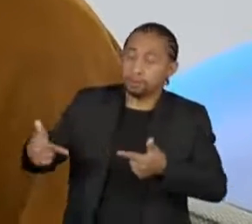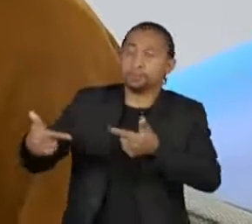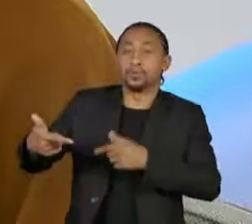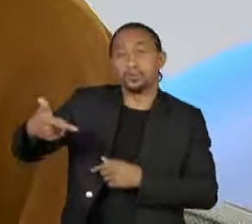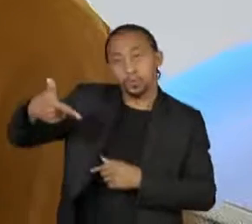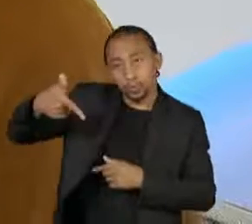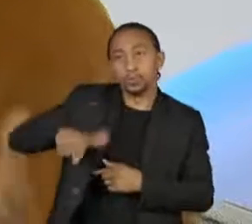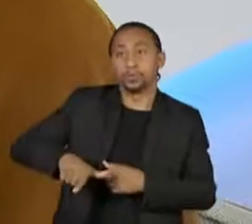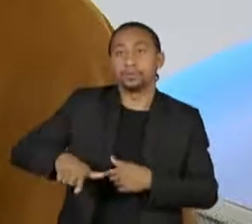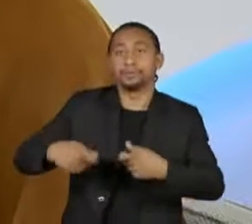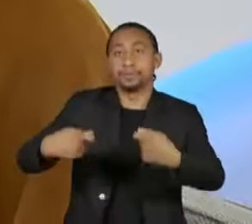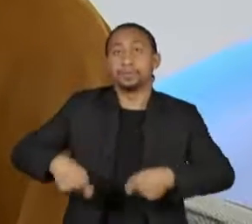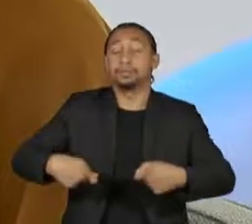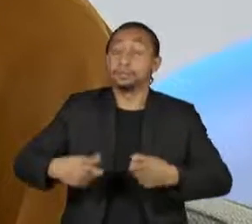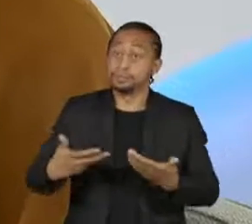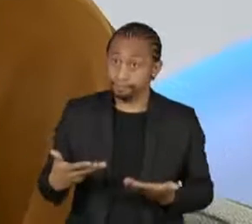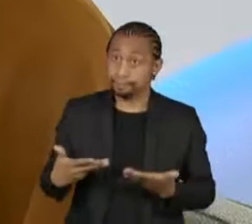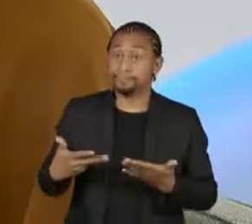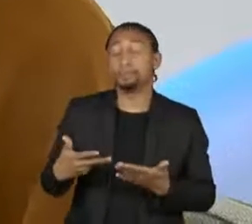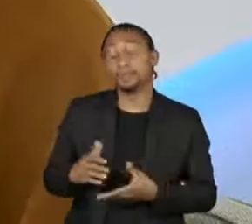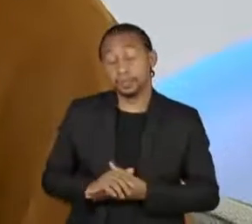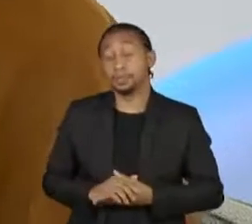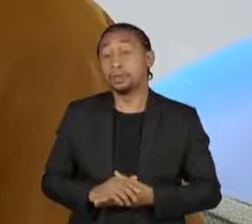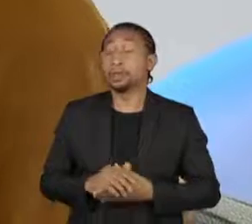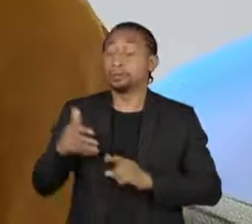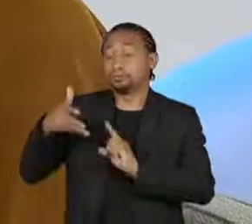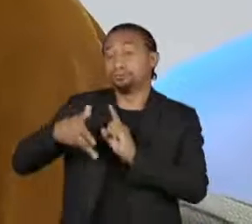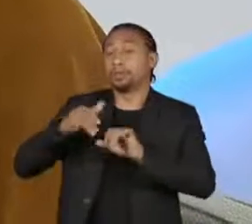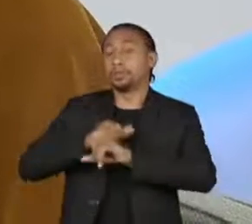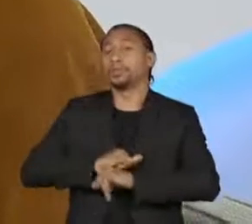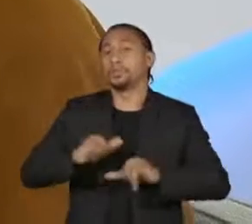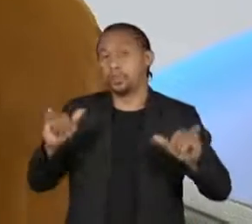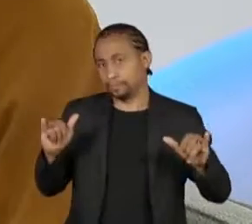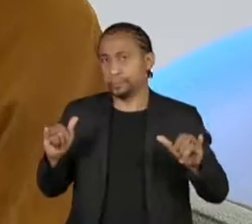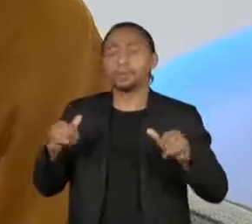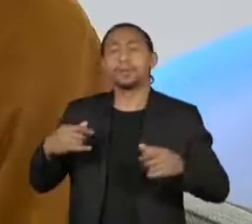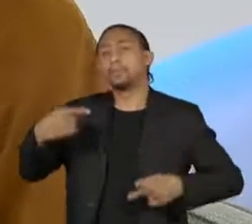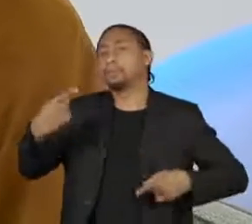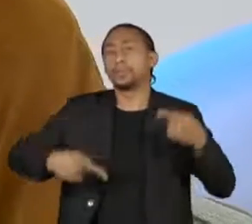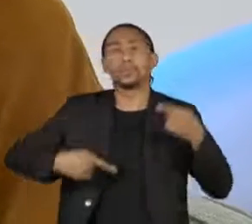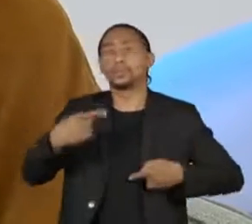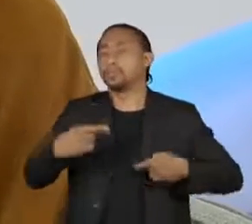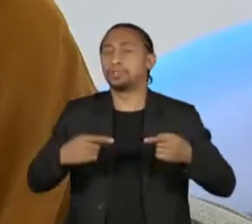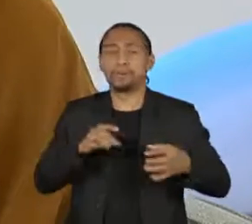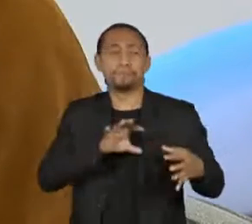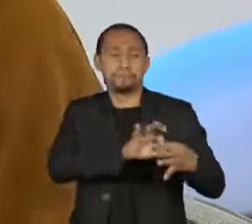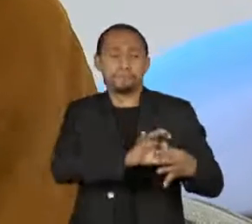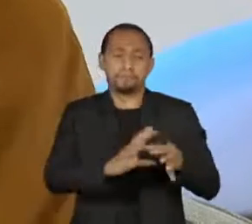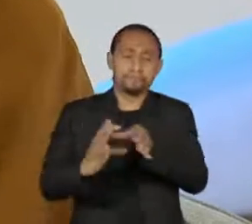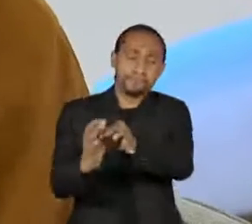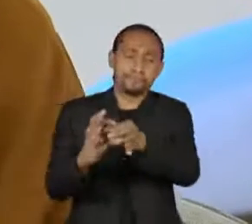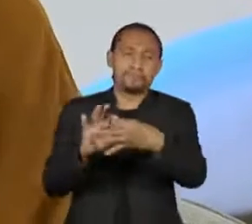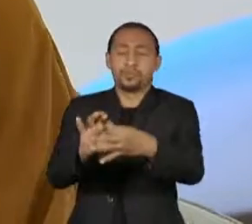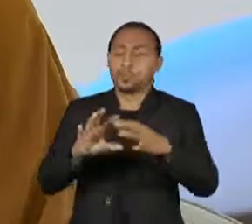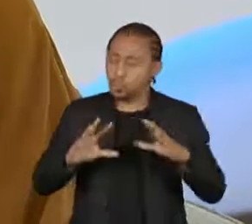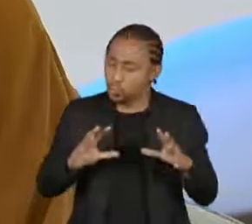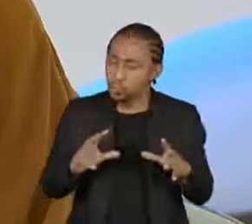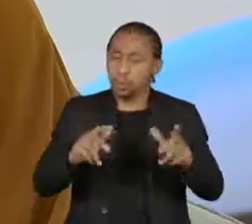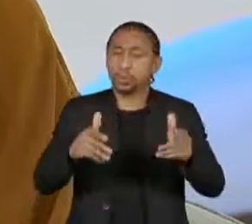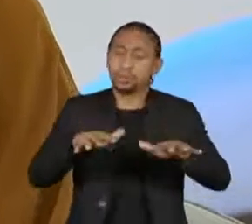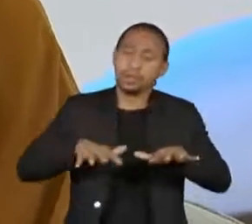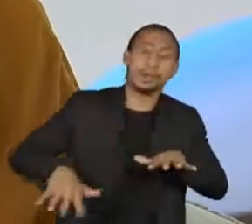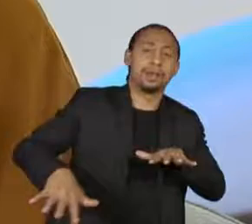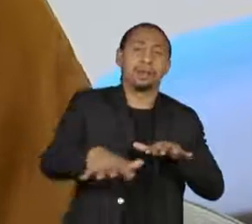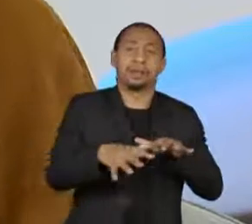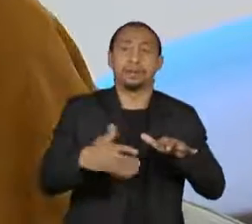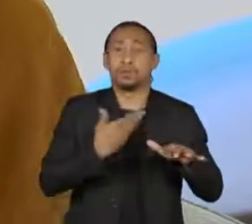mesmo disse, que vai ser uma política transversal, aonde juntando todos os setores de governo que podem ajudar